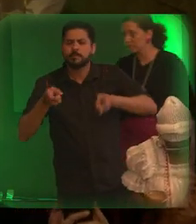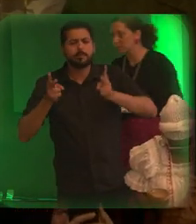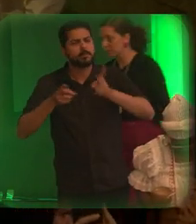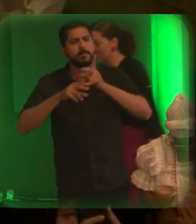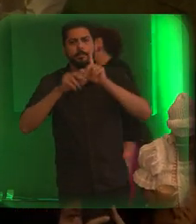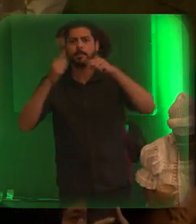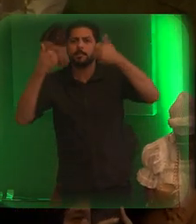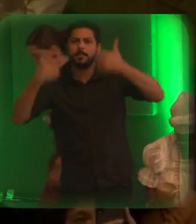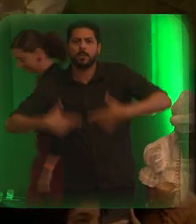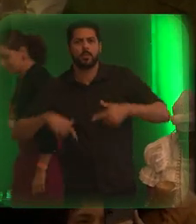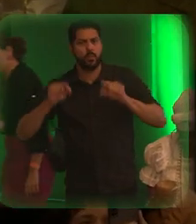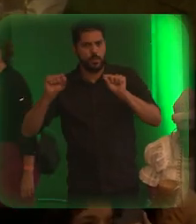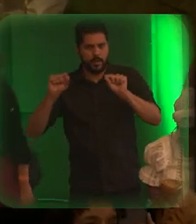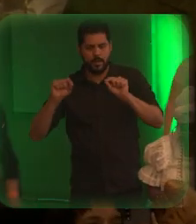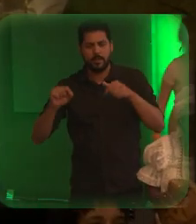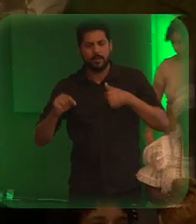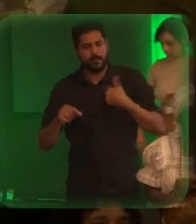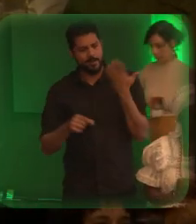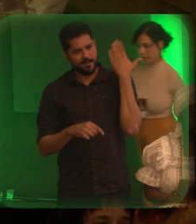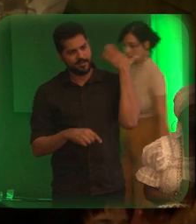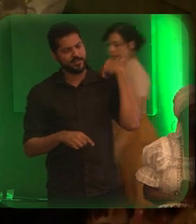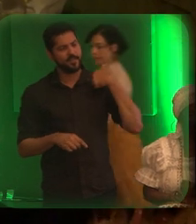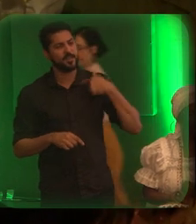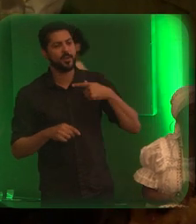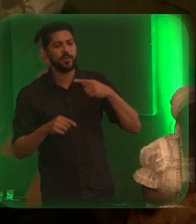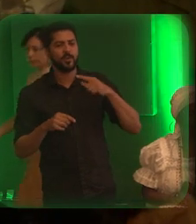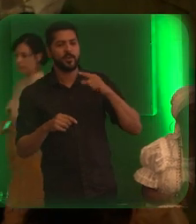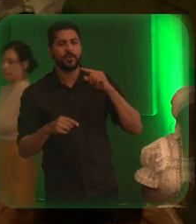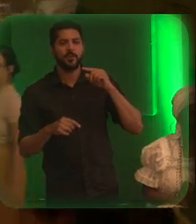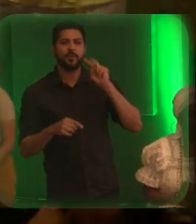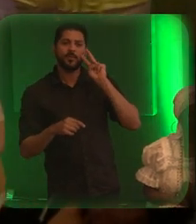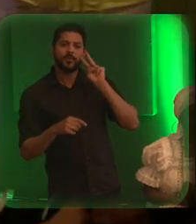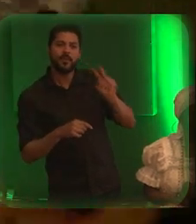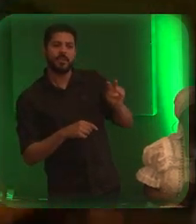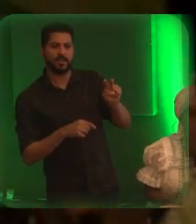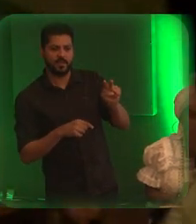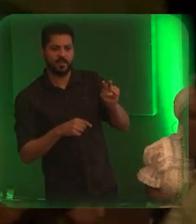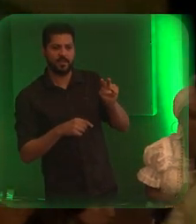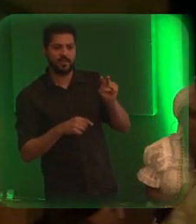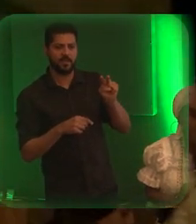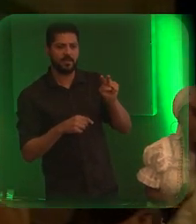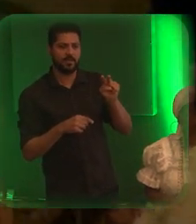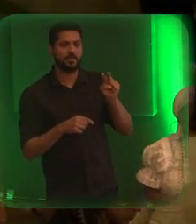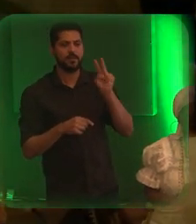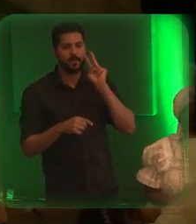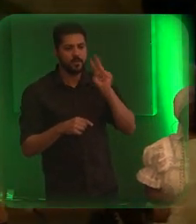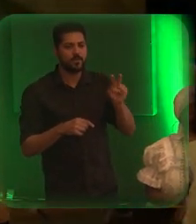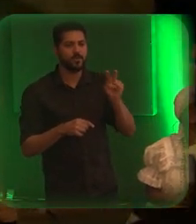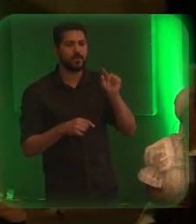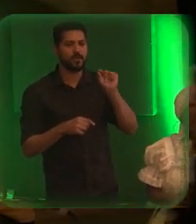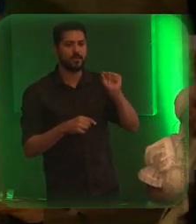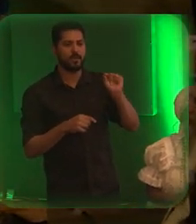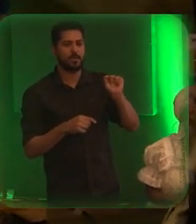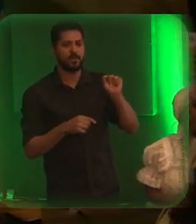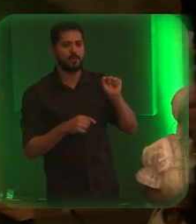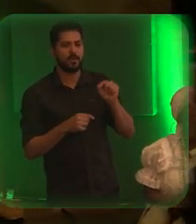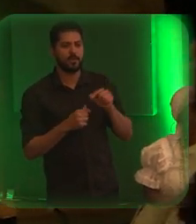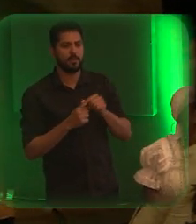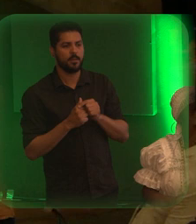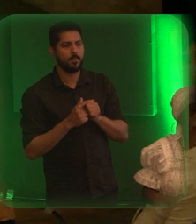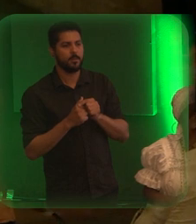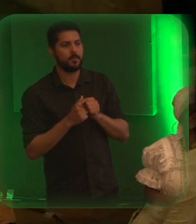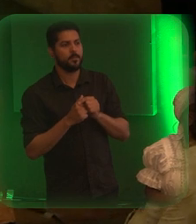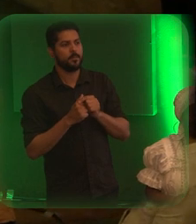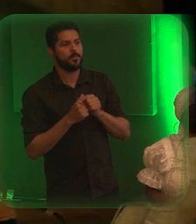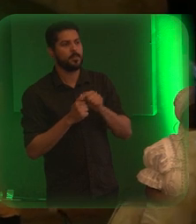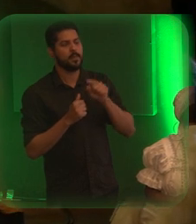ministro, quando eu vi a sua fala com a senadora Tamares, que ela lhe chamava, dizia, pedia piedade do senhor, e sua